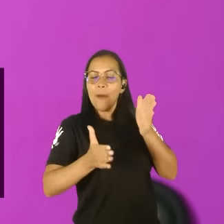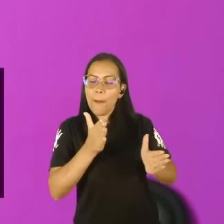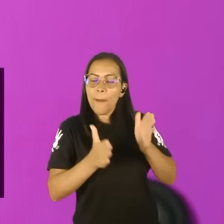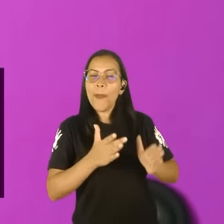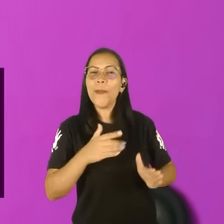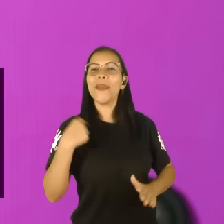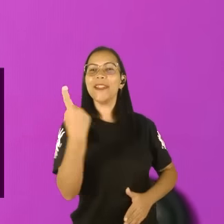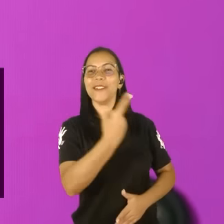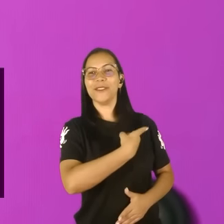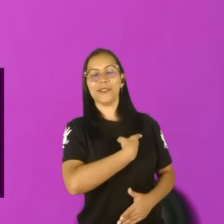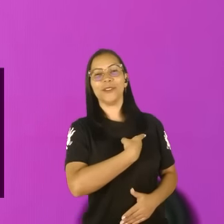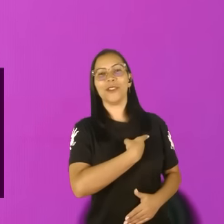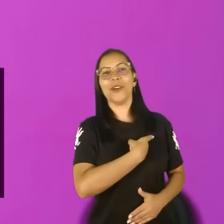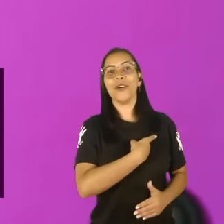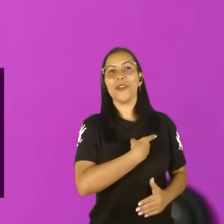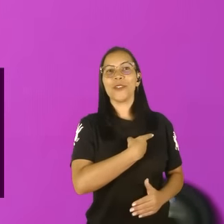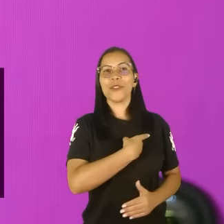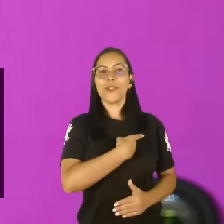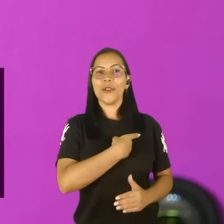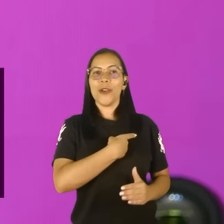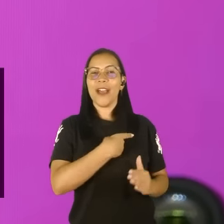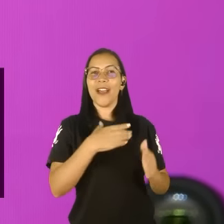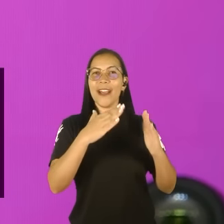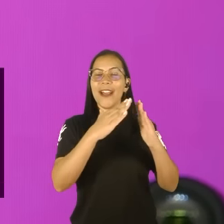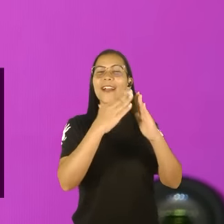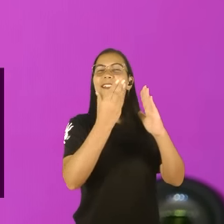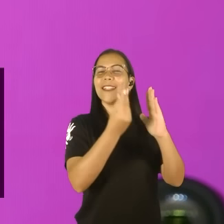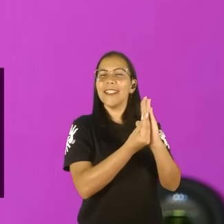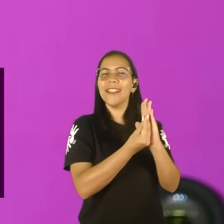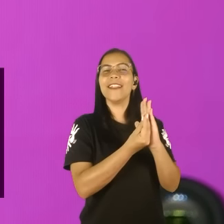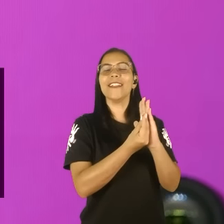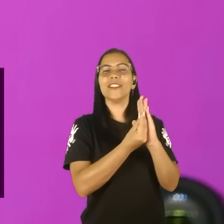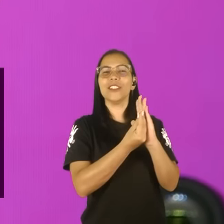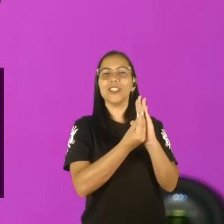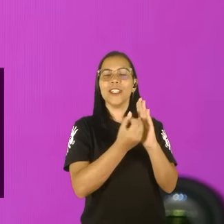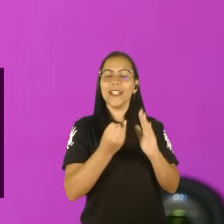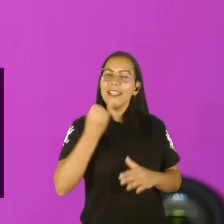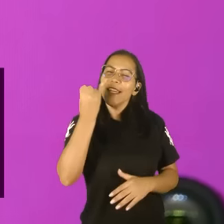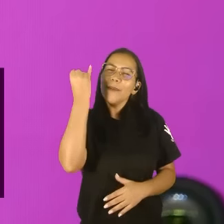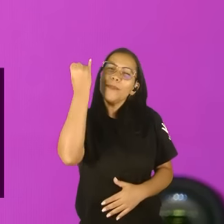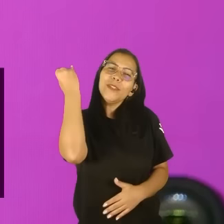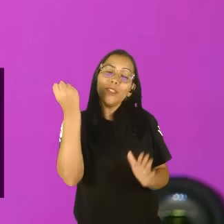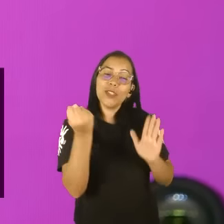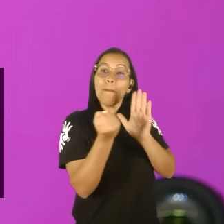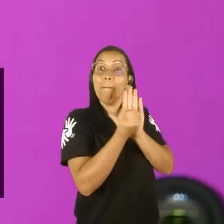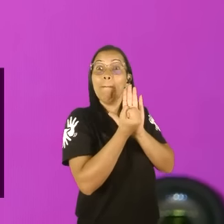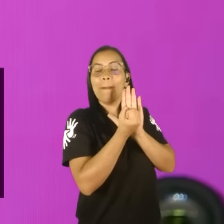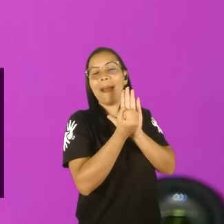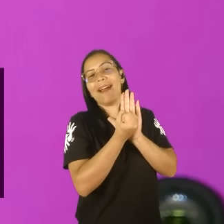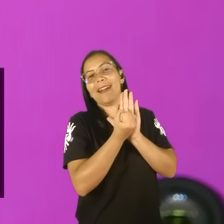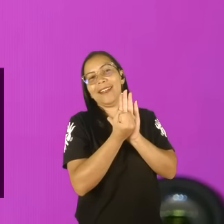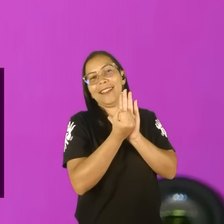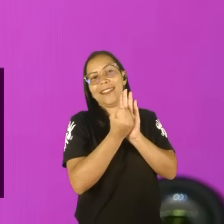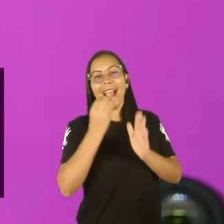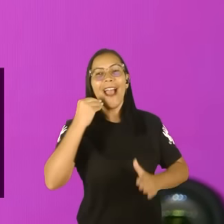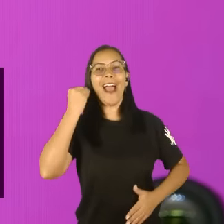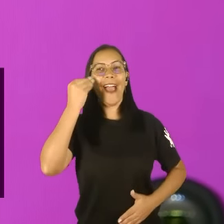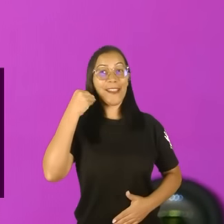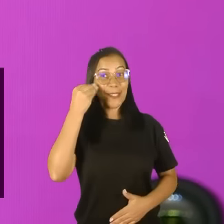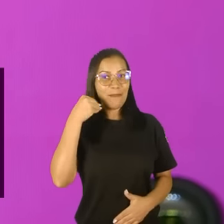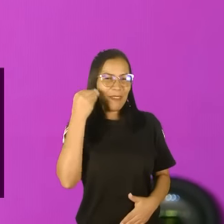Porque a preparação, a fase da preparação, ela é muito importante. Um dia vai